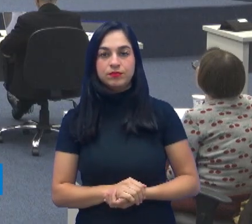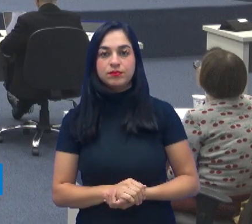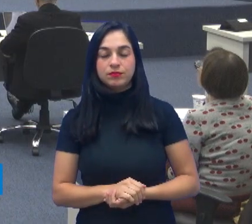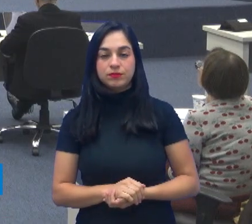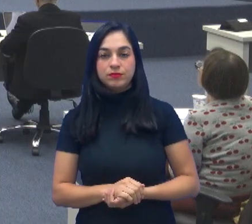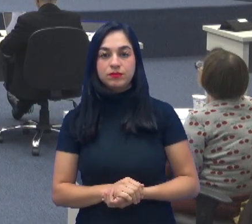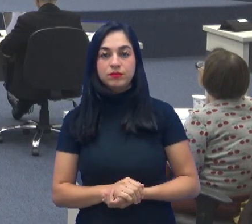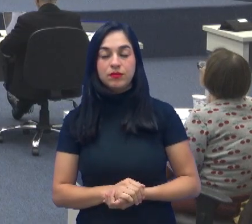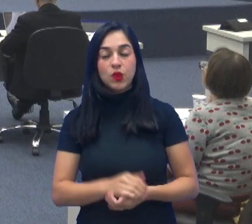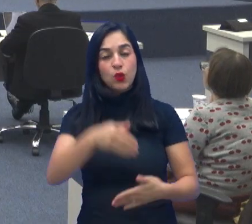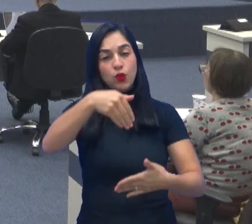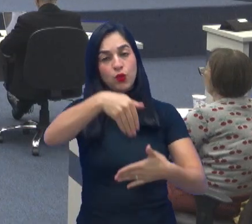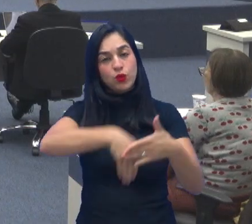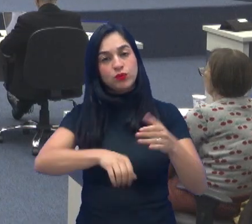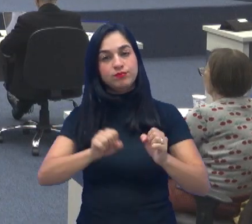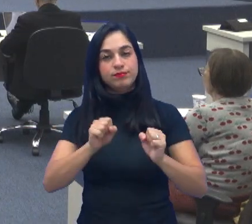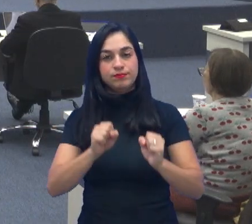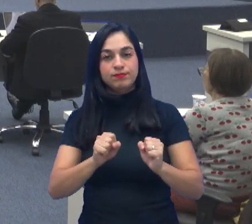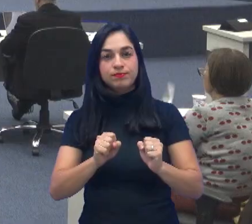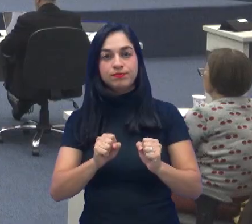Aberta a votação.